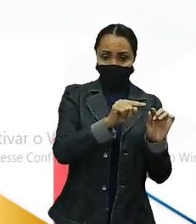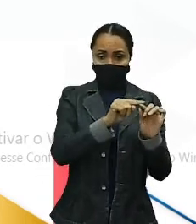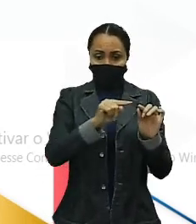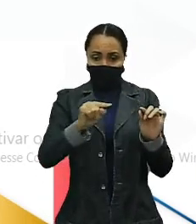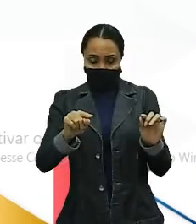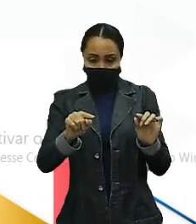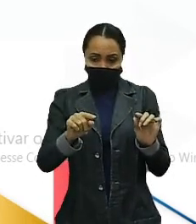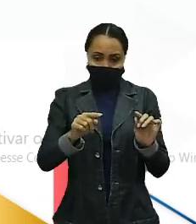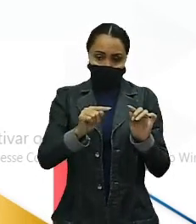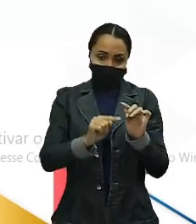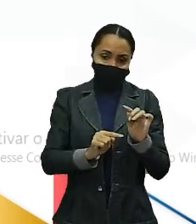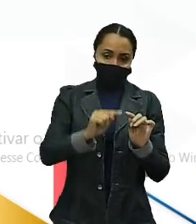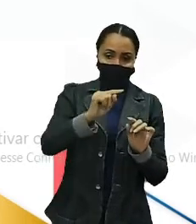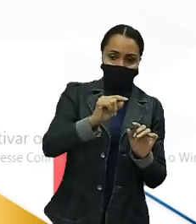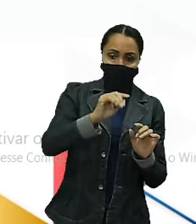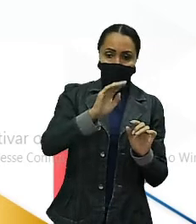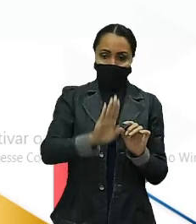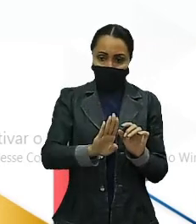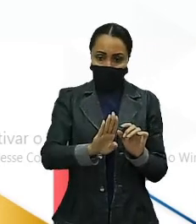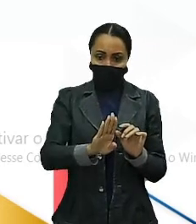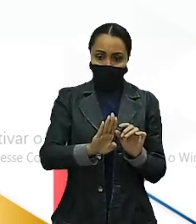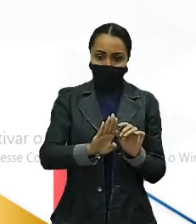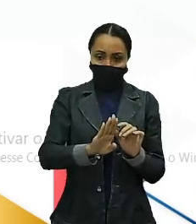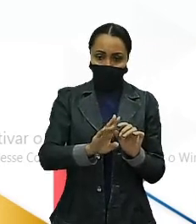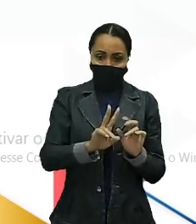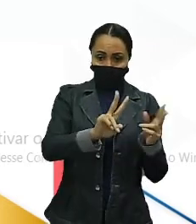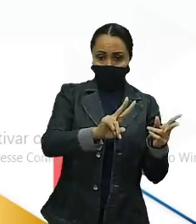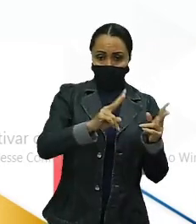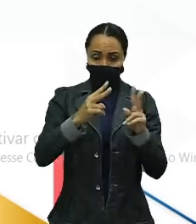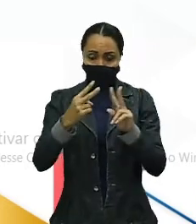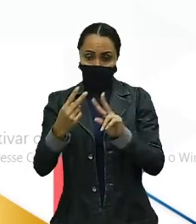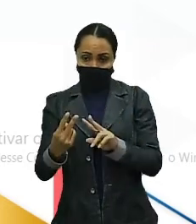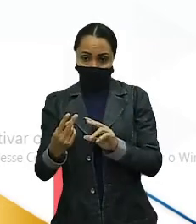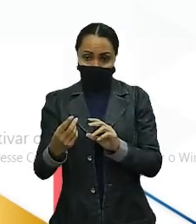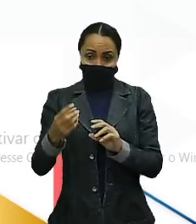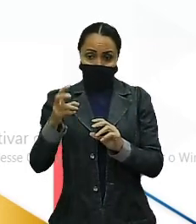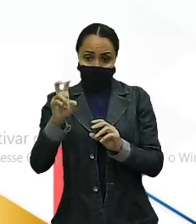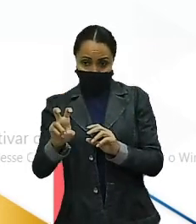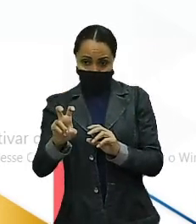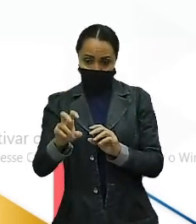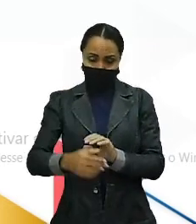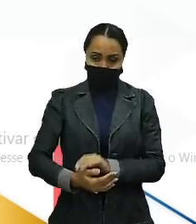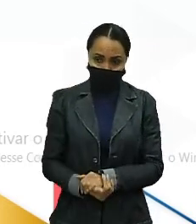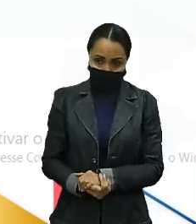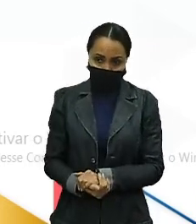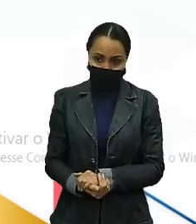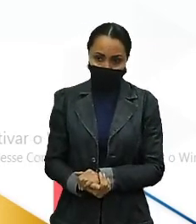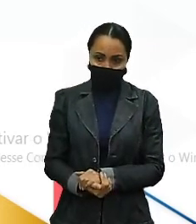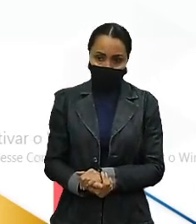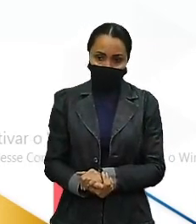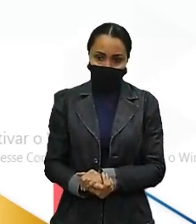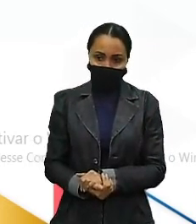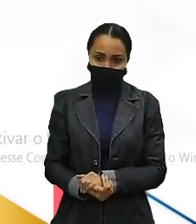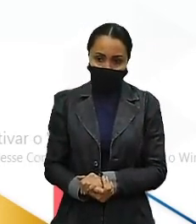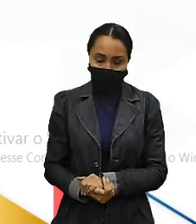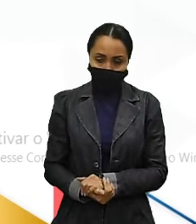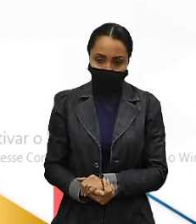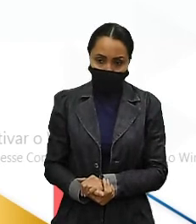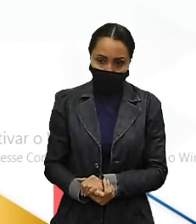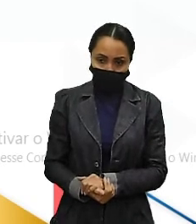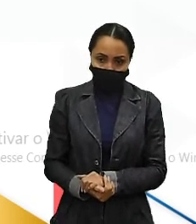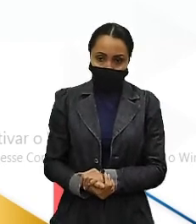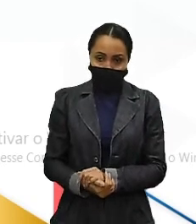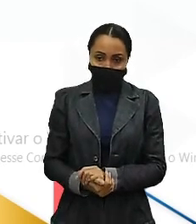ser o vértice B menos, no 5, né? Era 5 no vértice C, linha, passou a ser